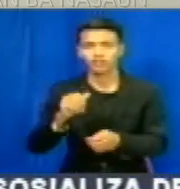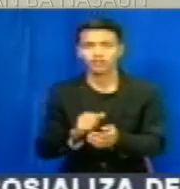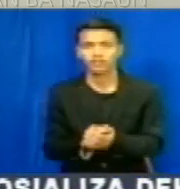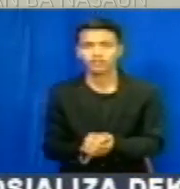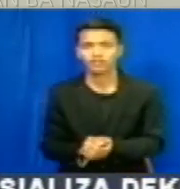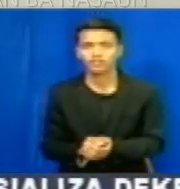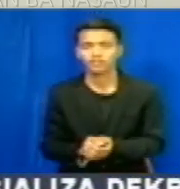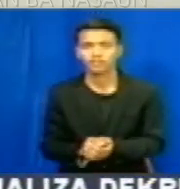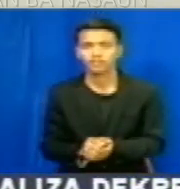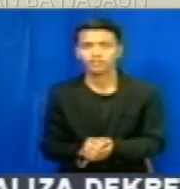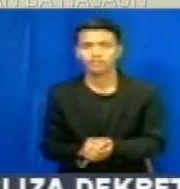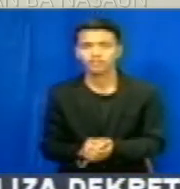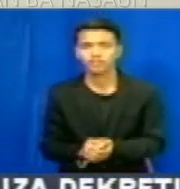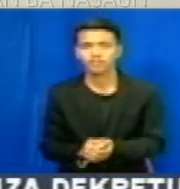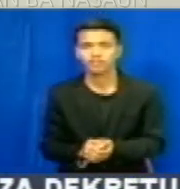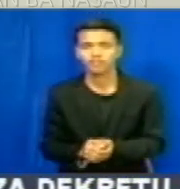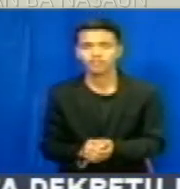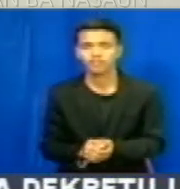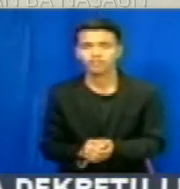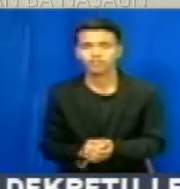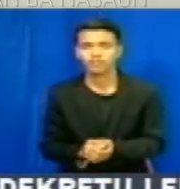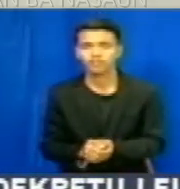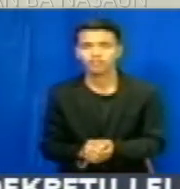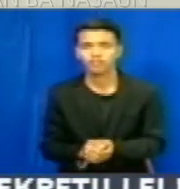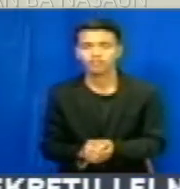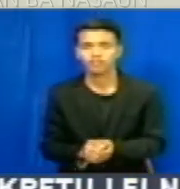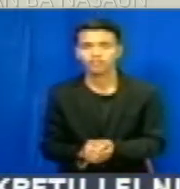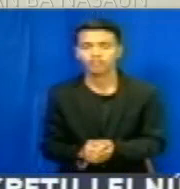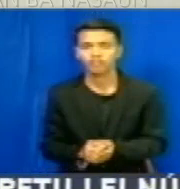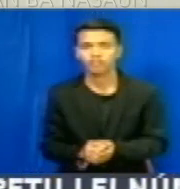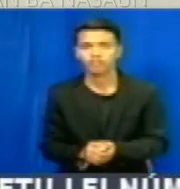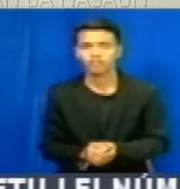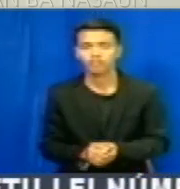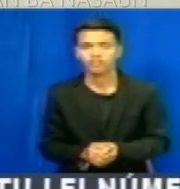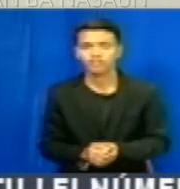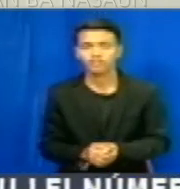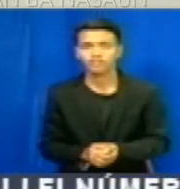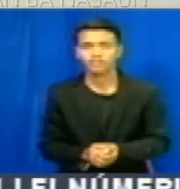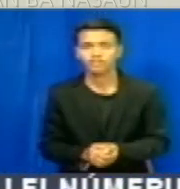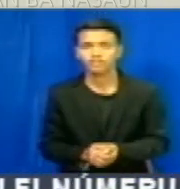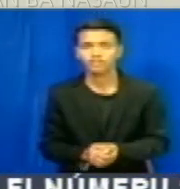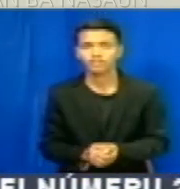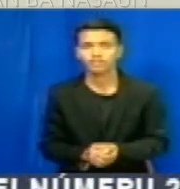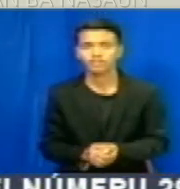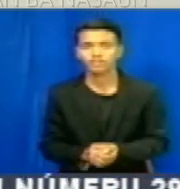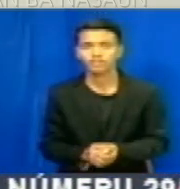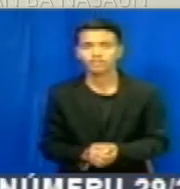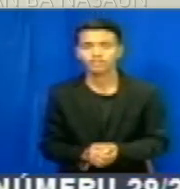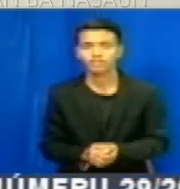Gravitação existente ne lima. Bere mau Aikumu, Alusapolo,